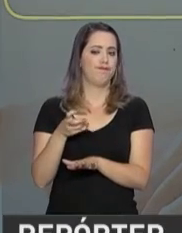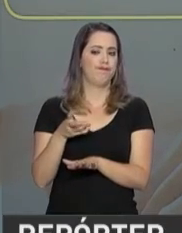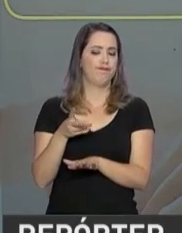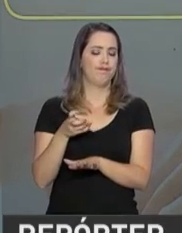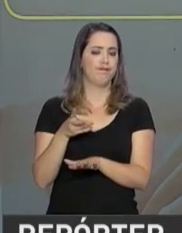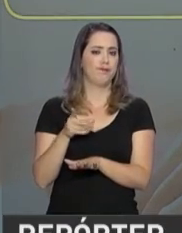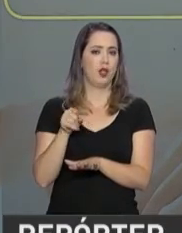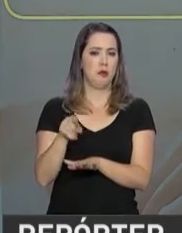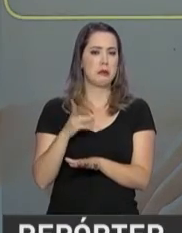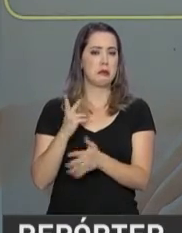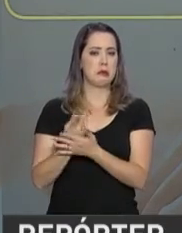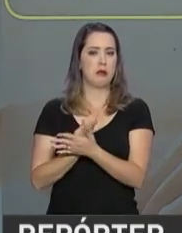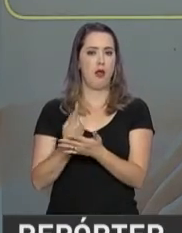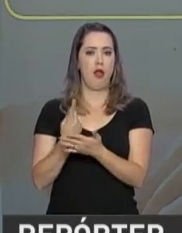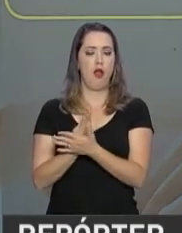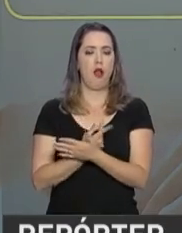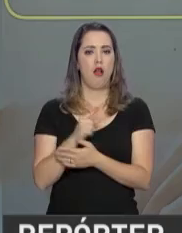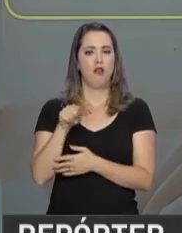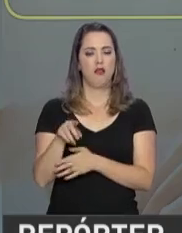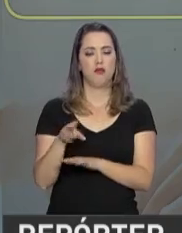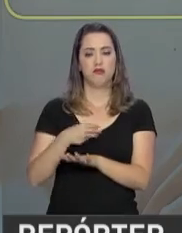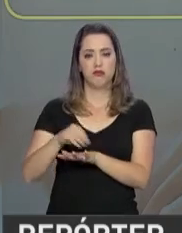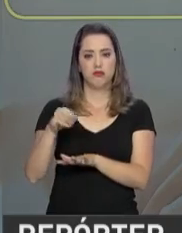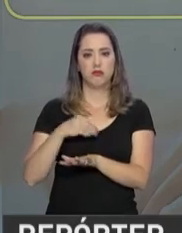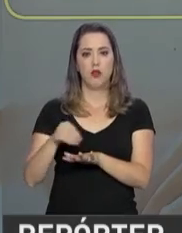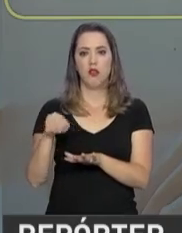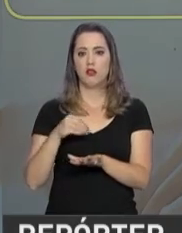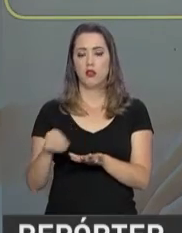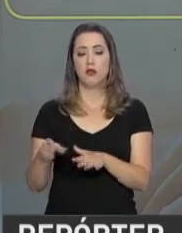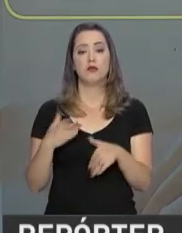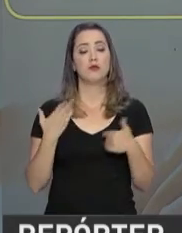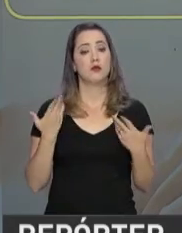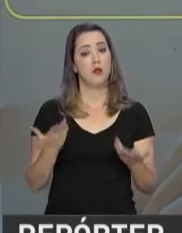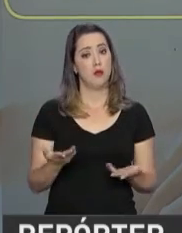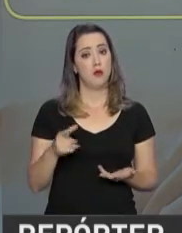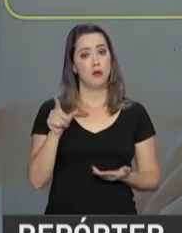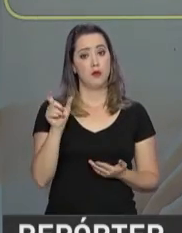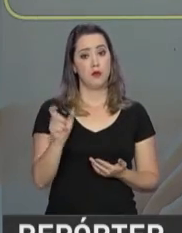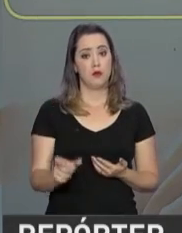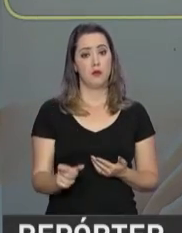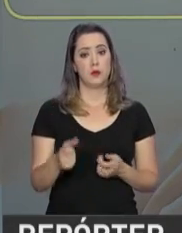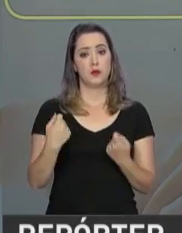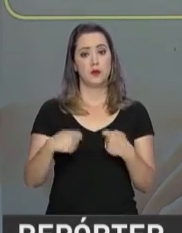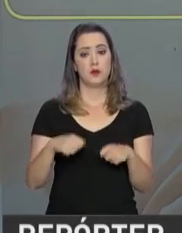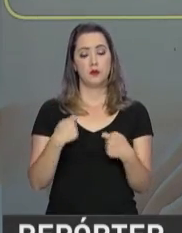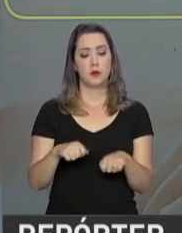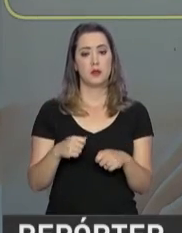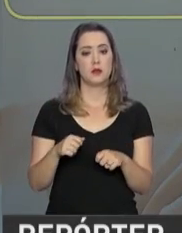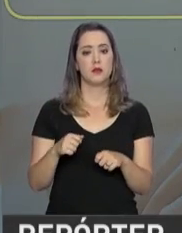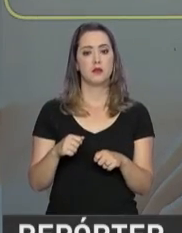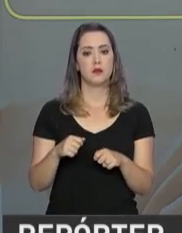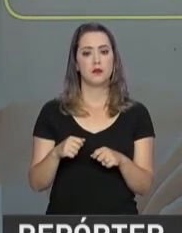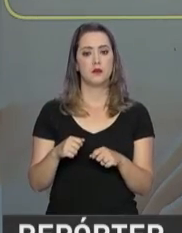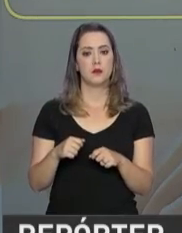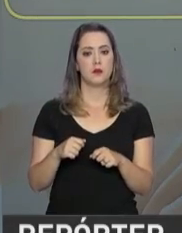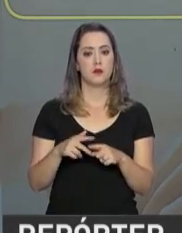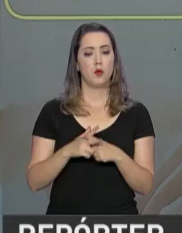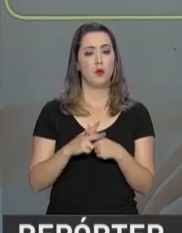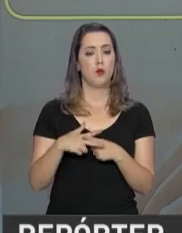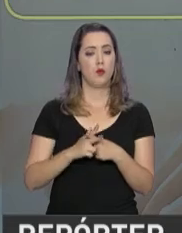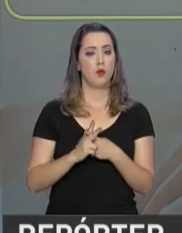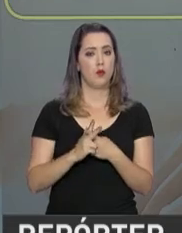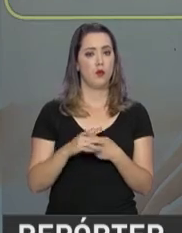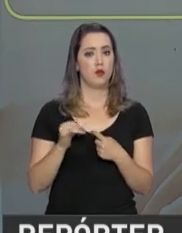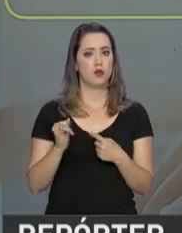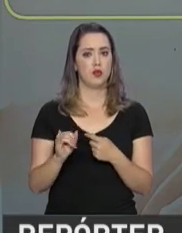irregularidade com aquela informação com a oferta a o fornecedor ele precisa corrigir